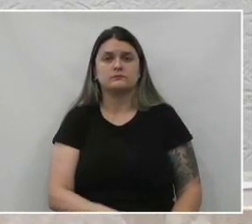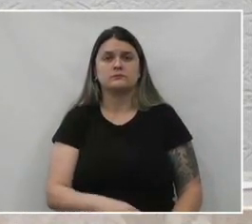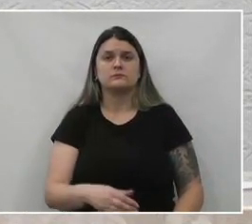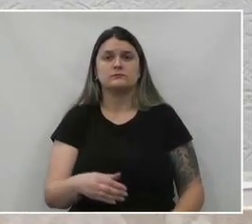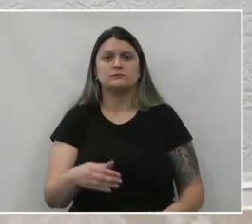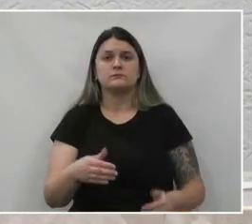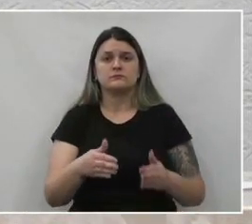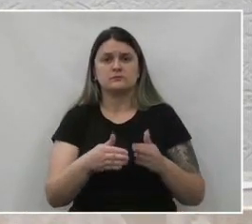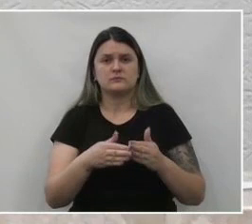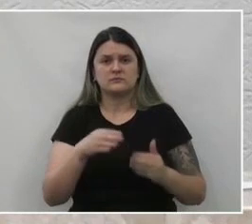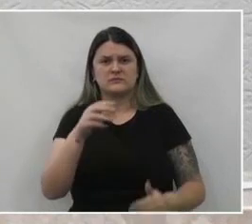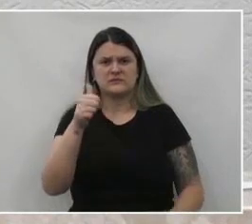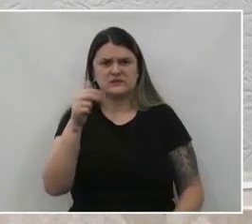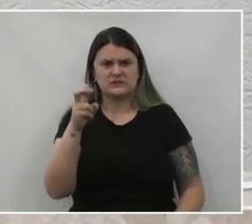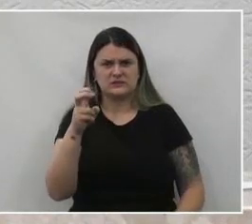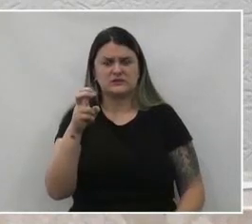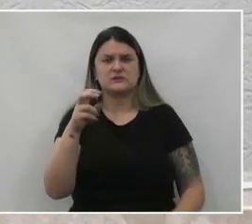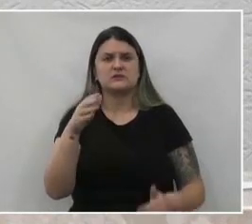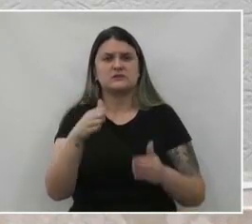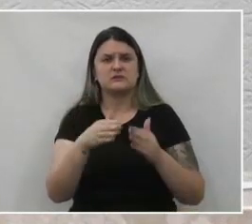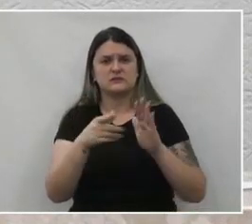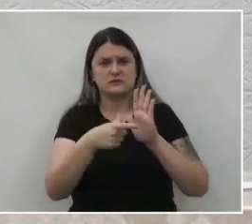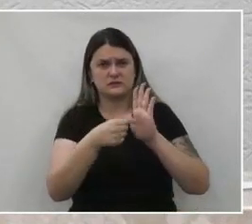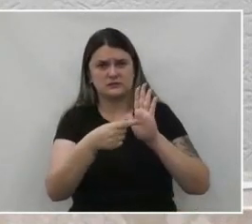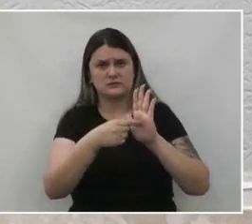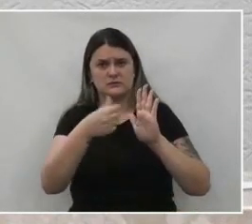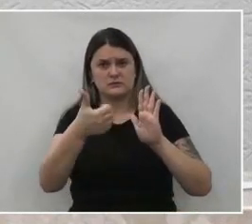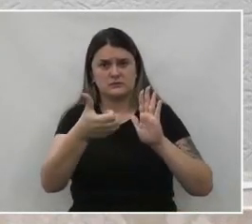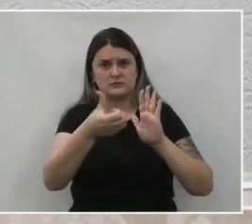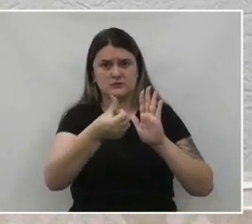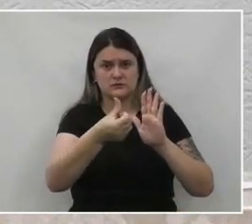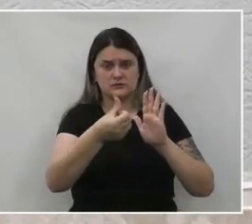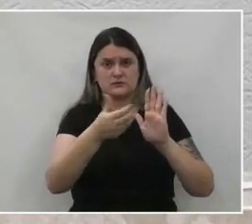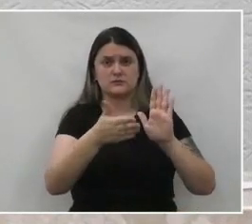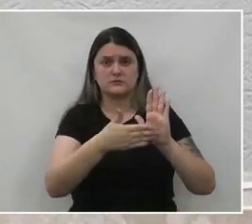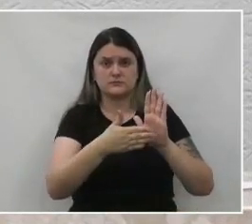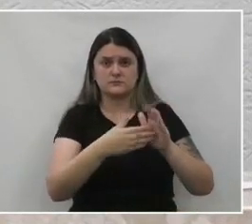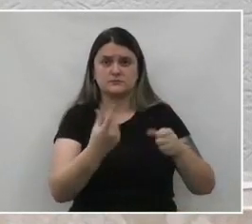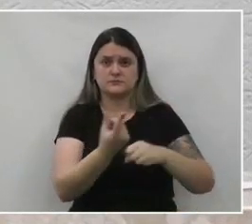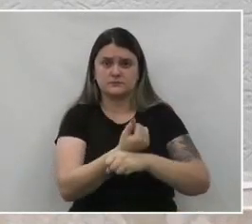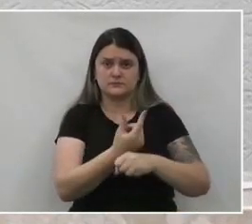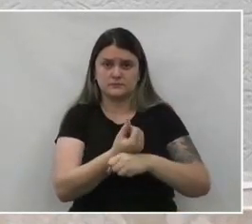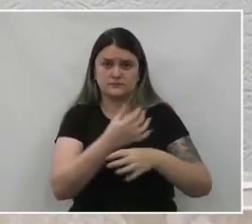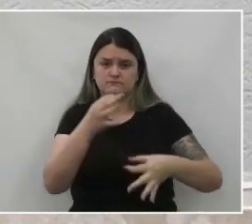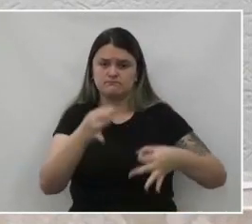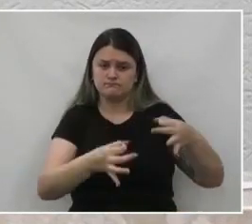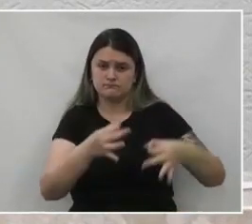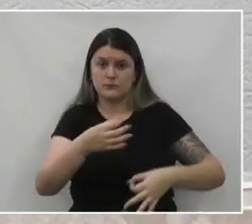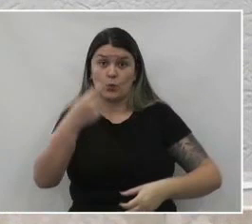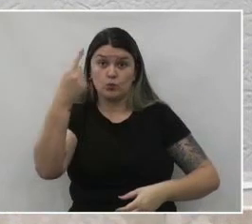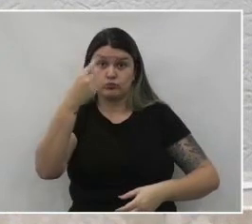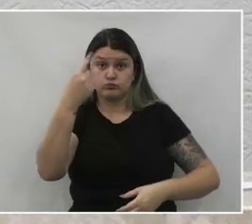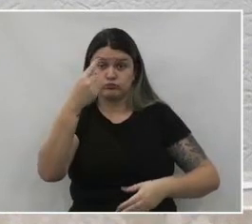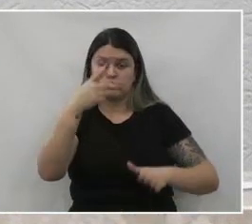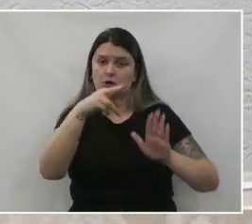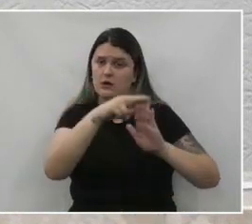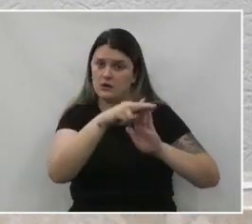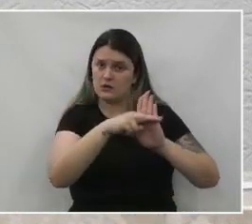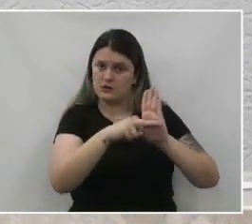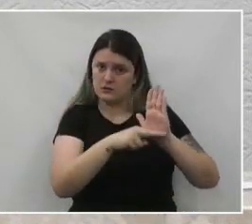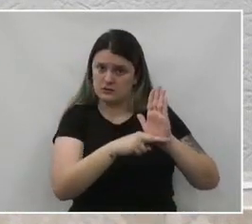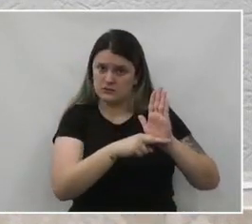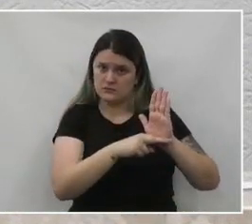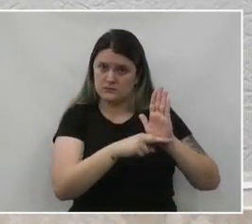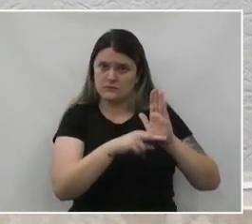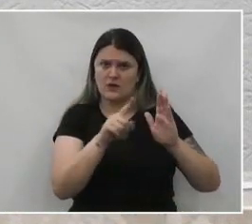15.2, peça 16.3, artigo 16, as contas serão julgadas. 1. Regulares, quando expressarem